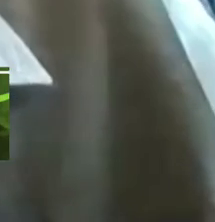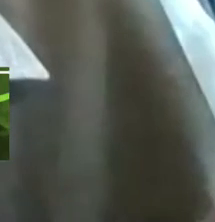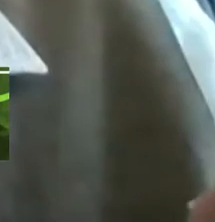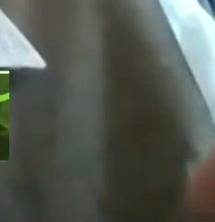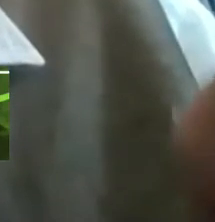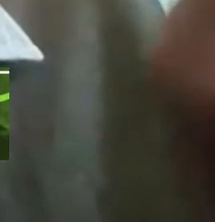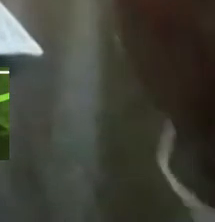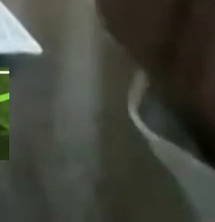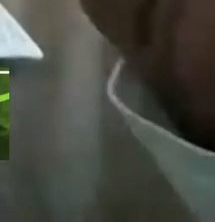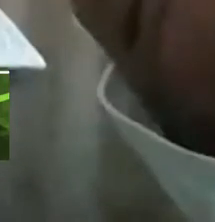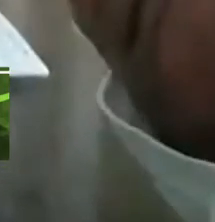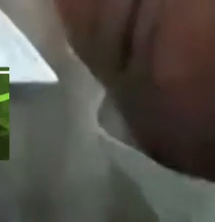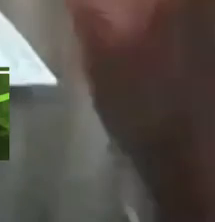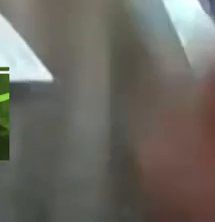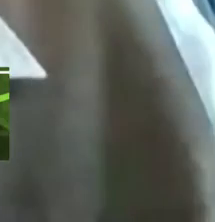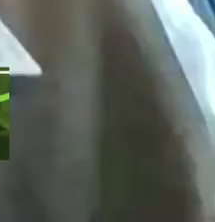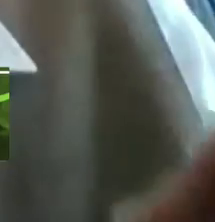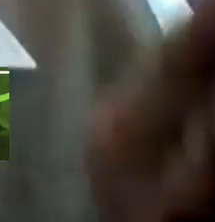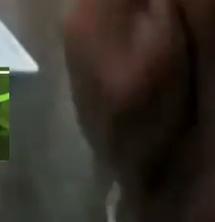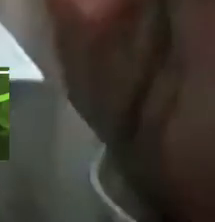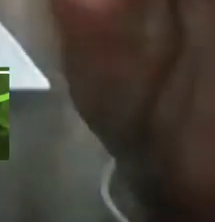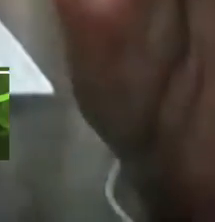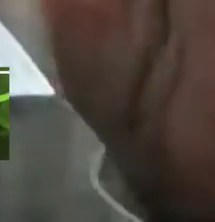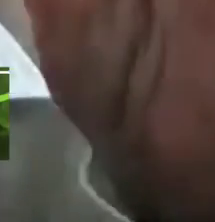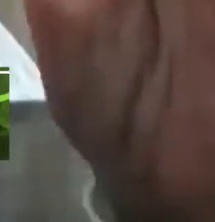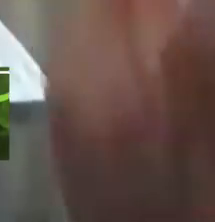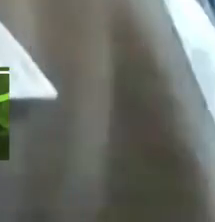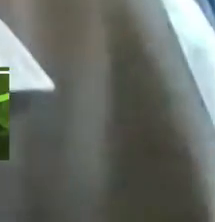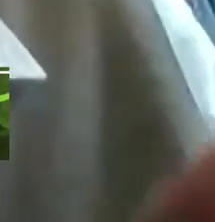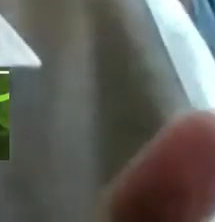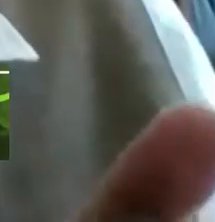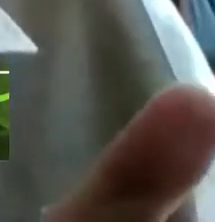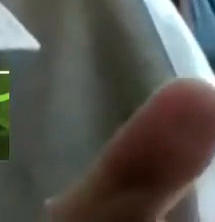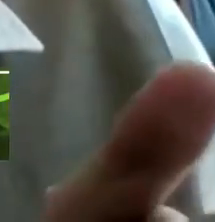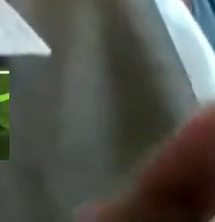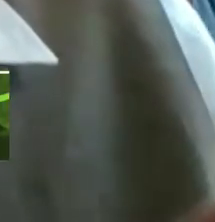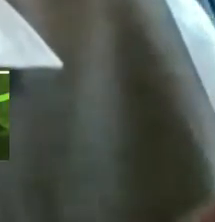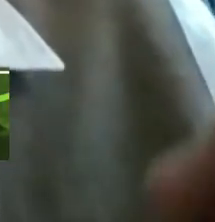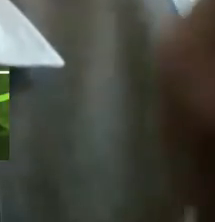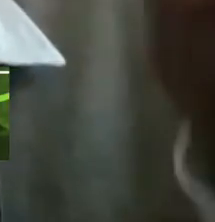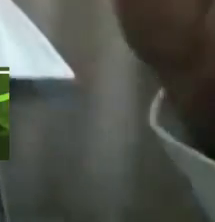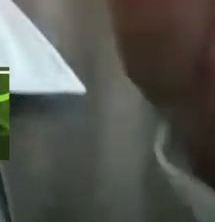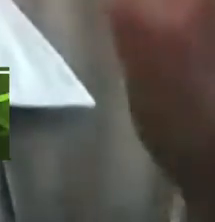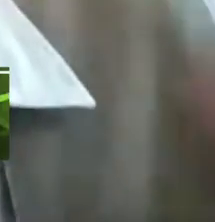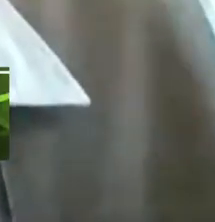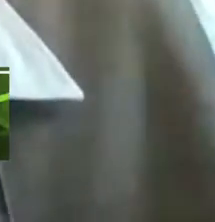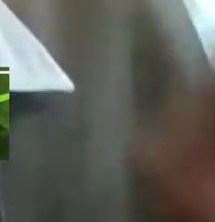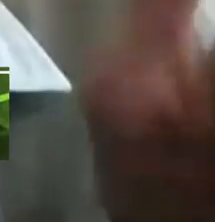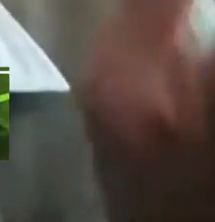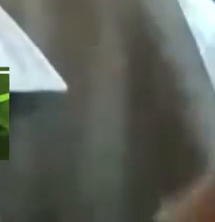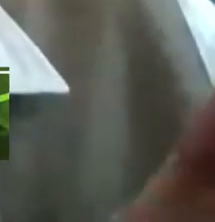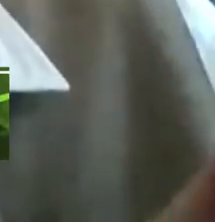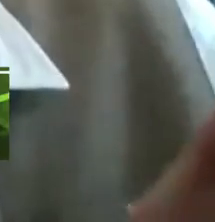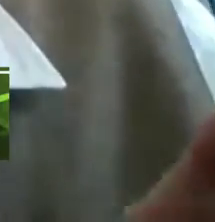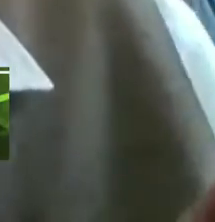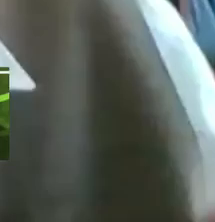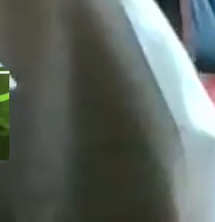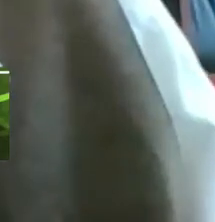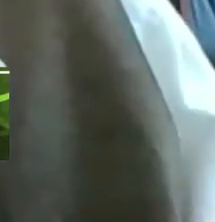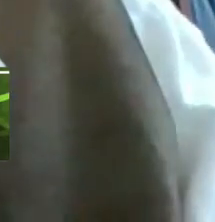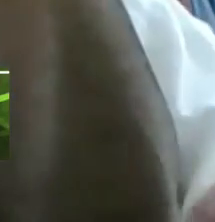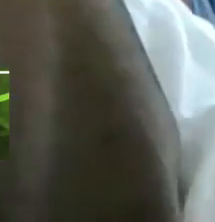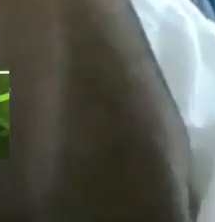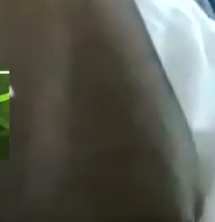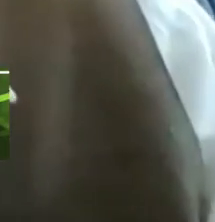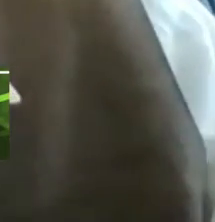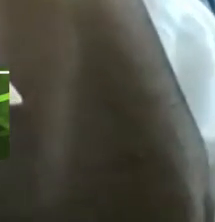contra um governo que assassina o povo com o vírus que destrói a Amazônia e o Pantanal